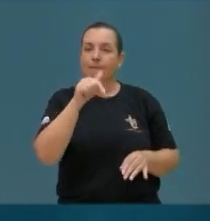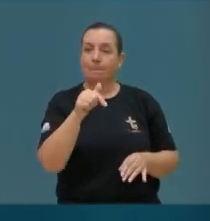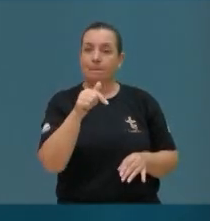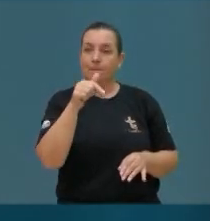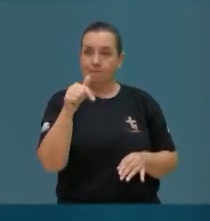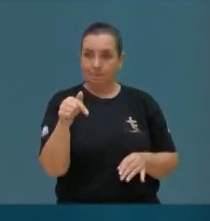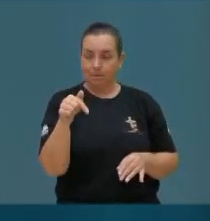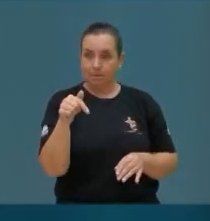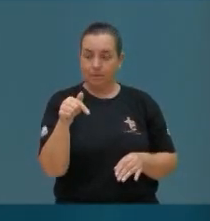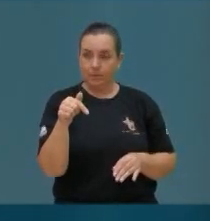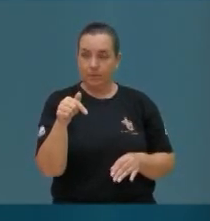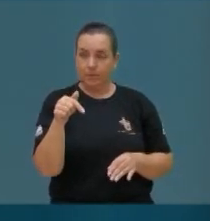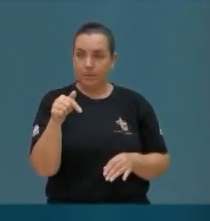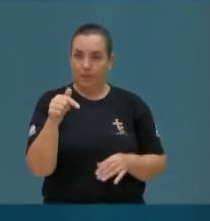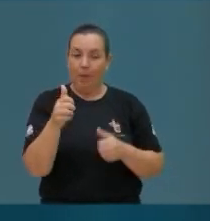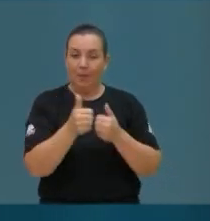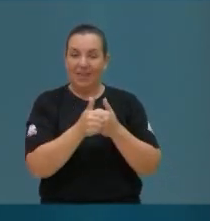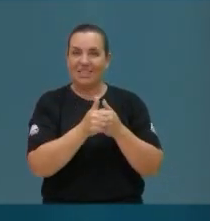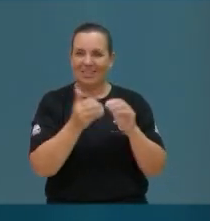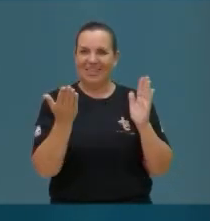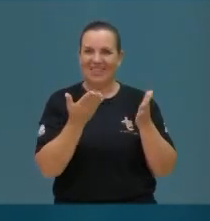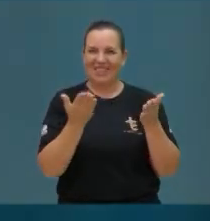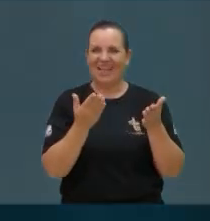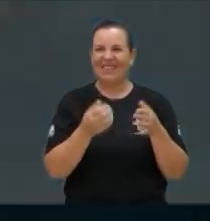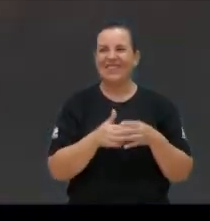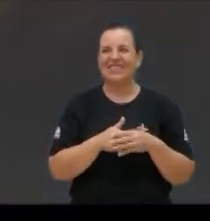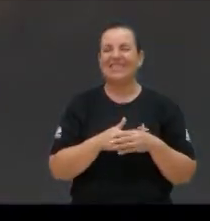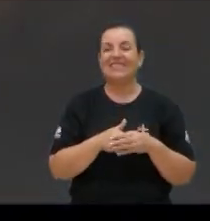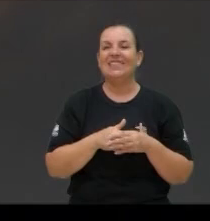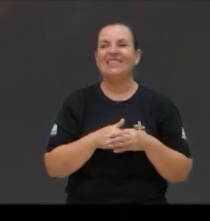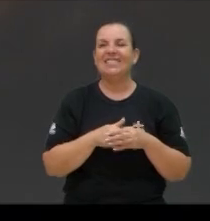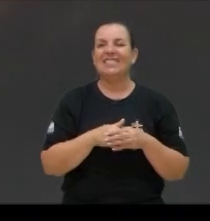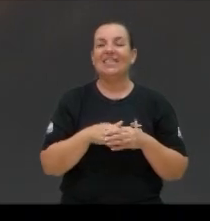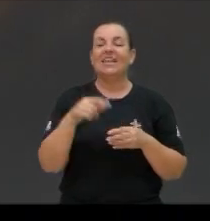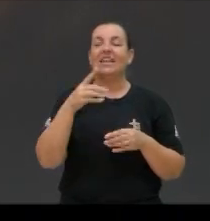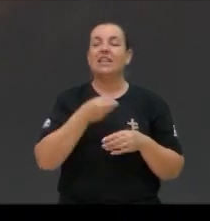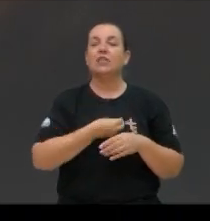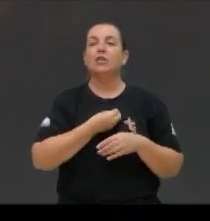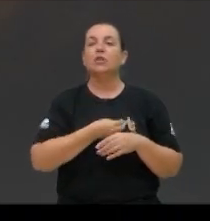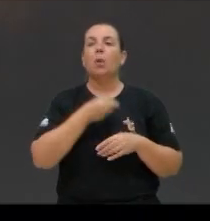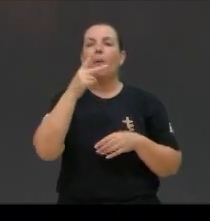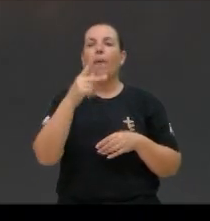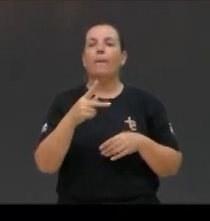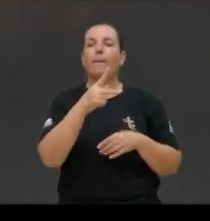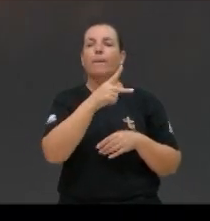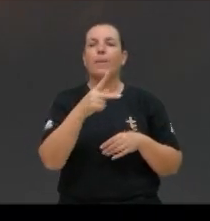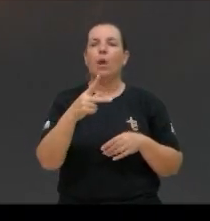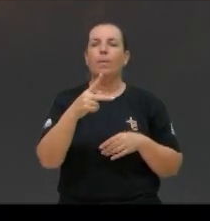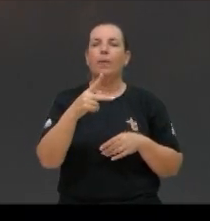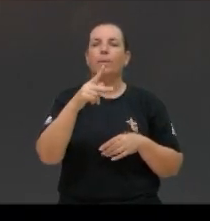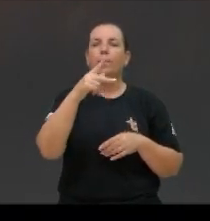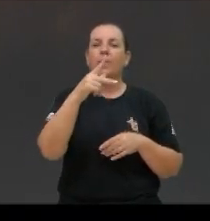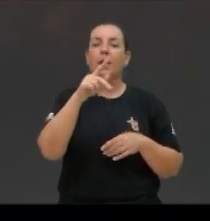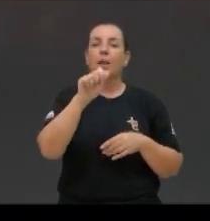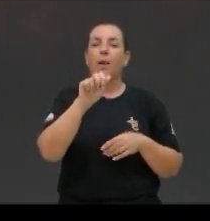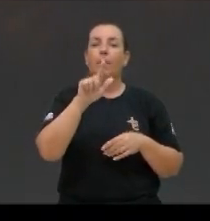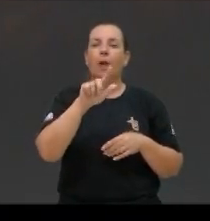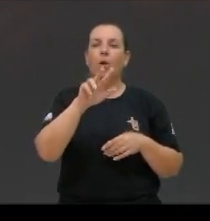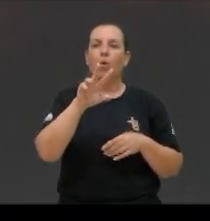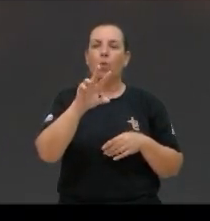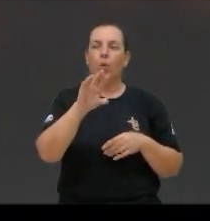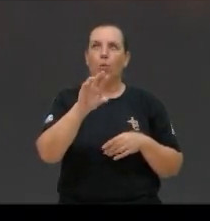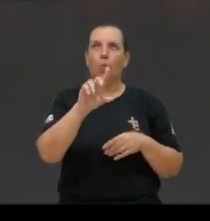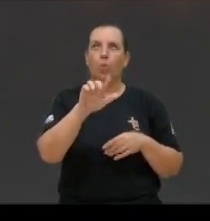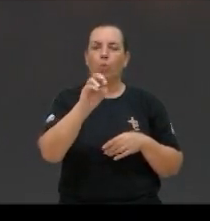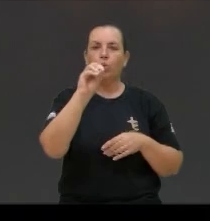1977, bem pertinho de nós aqui, existiu um Papa, Paulo VI, que recebeu um